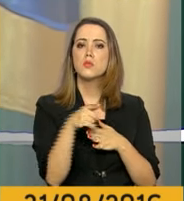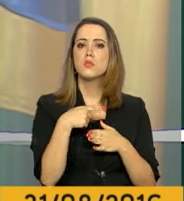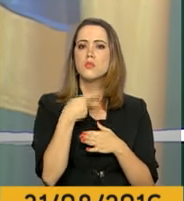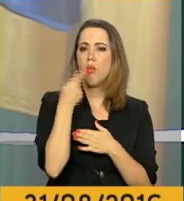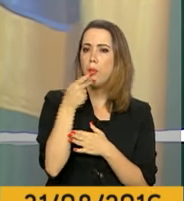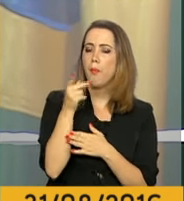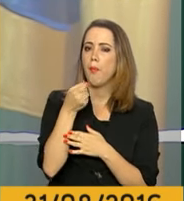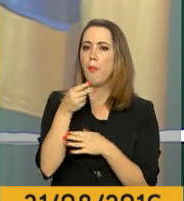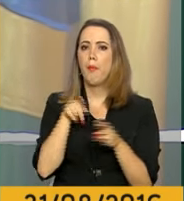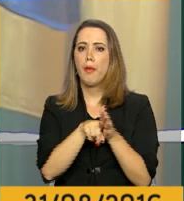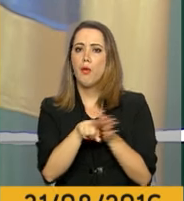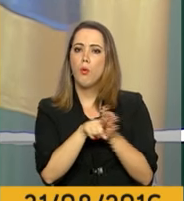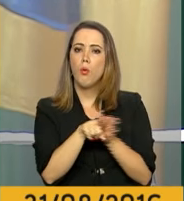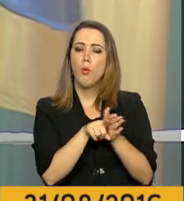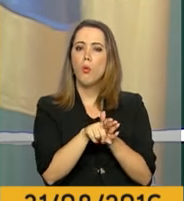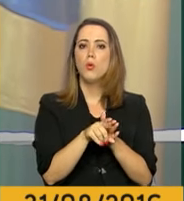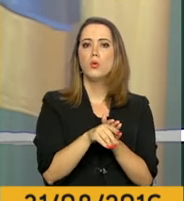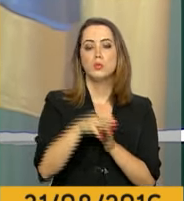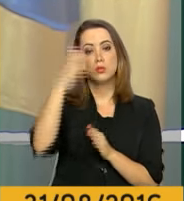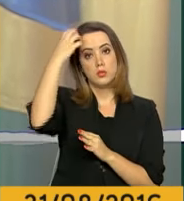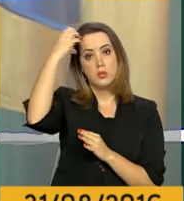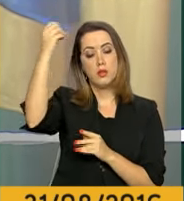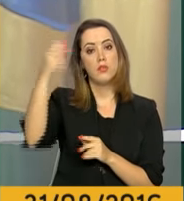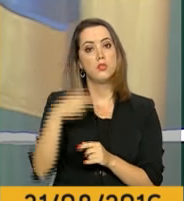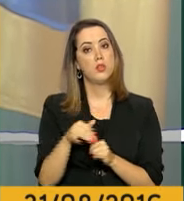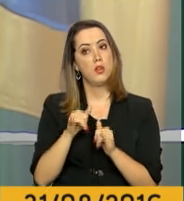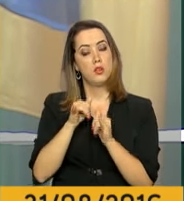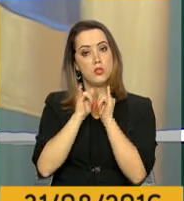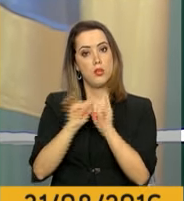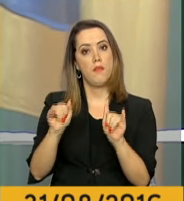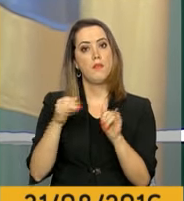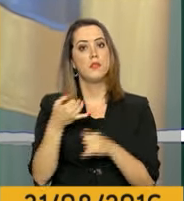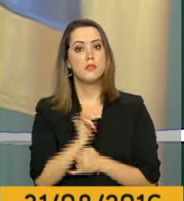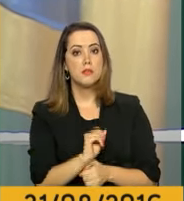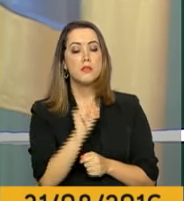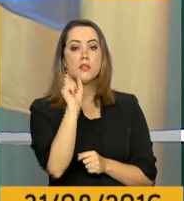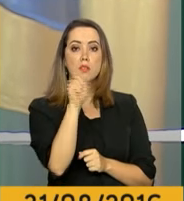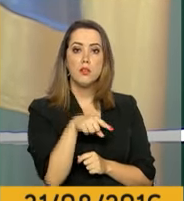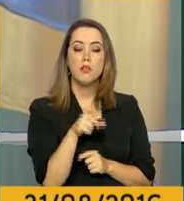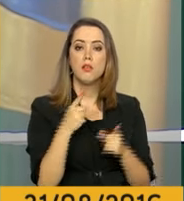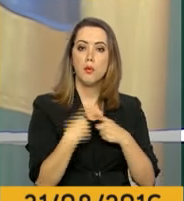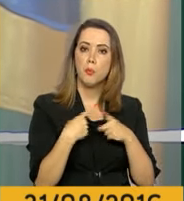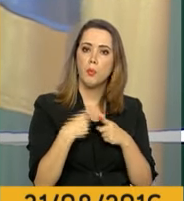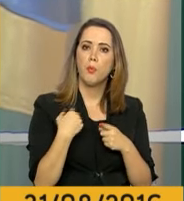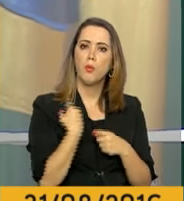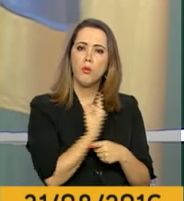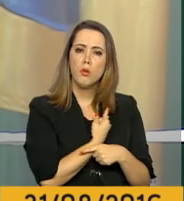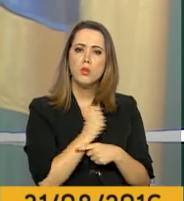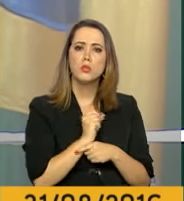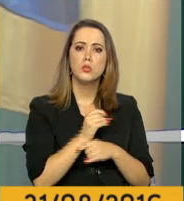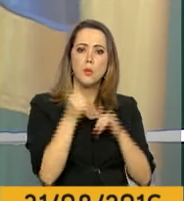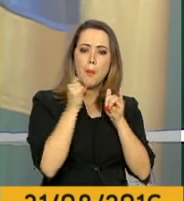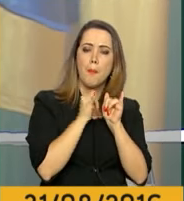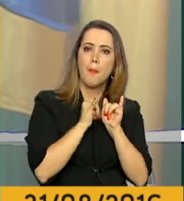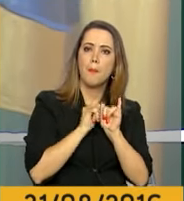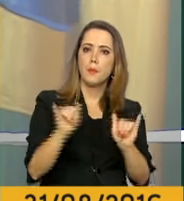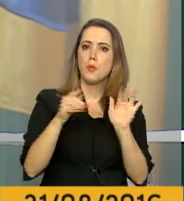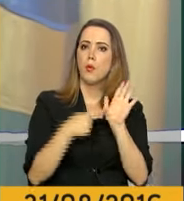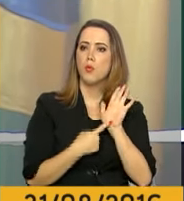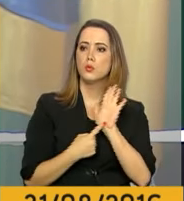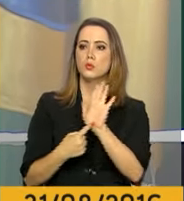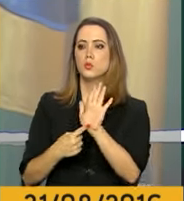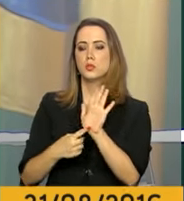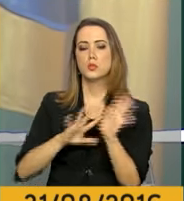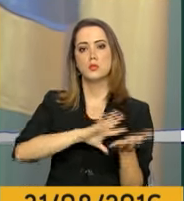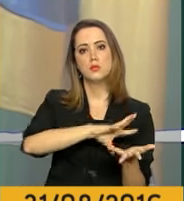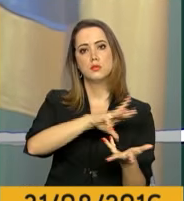viagem, divulguem, né, que nós estamos viajando precisamente para revelar aos